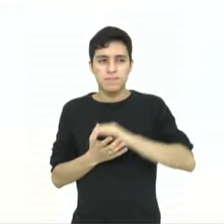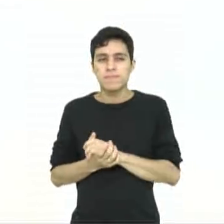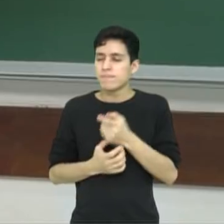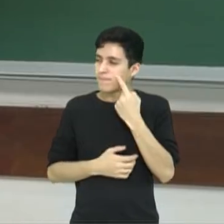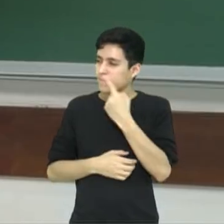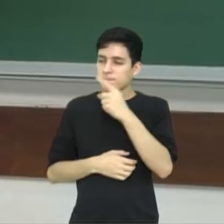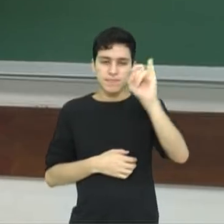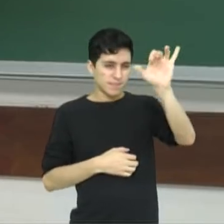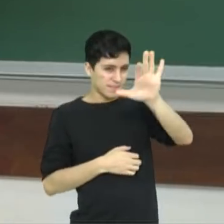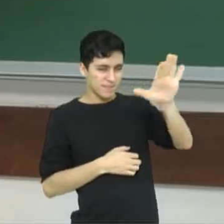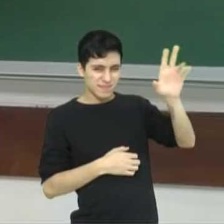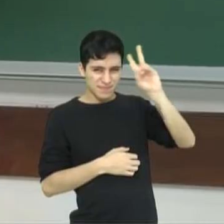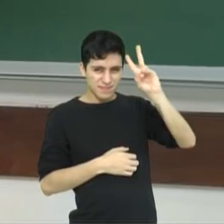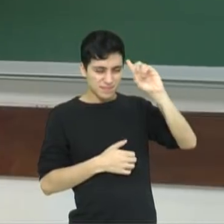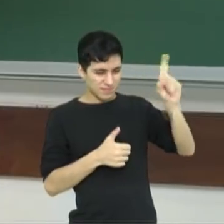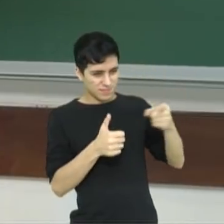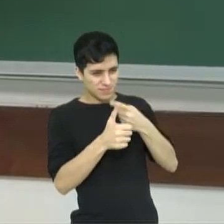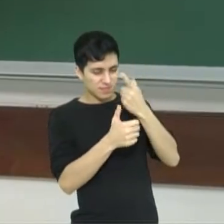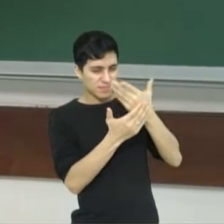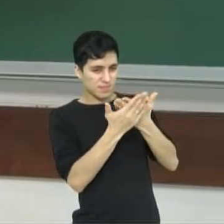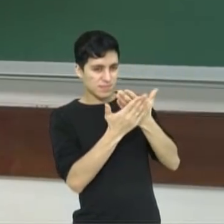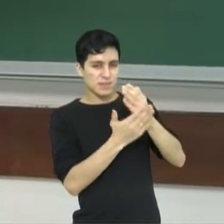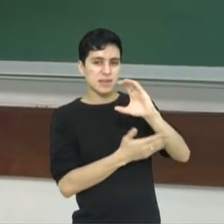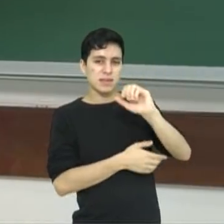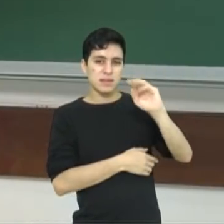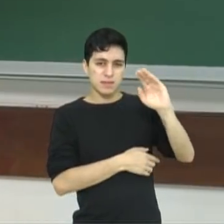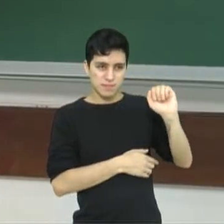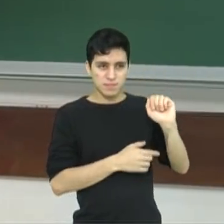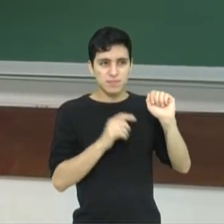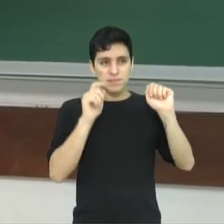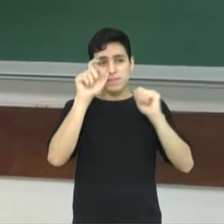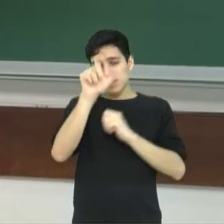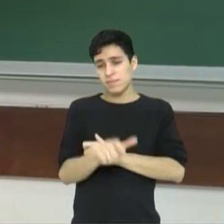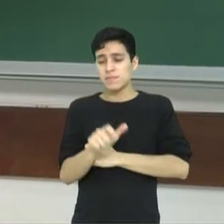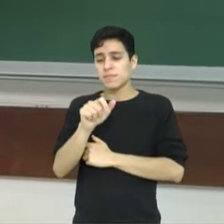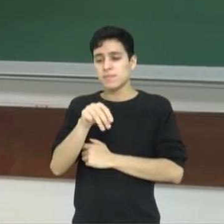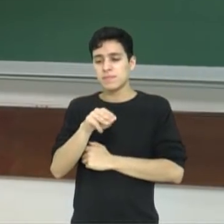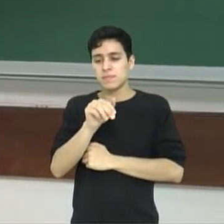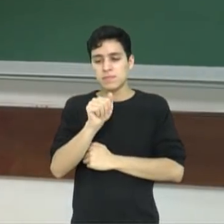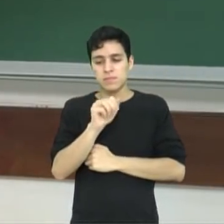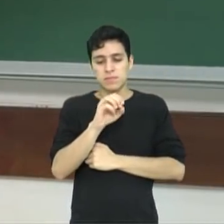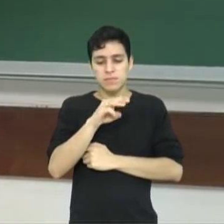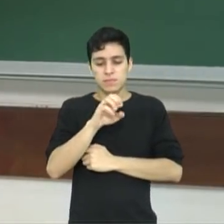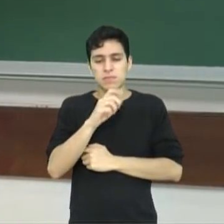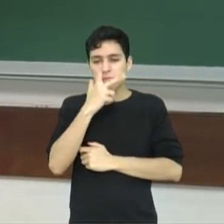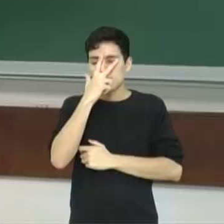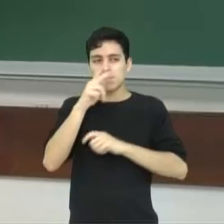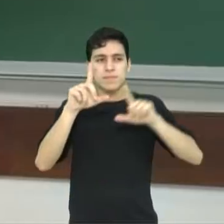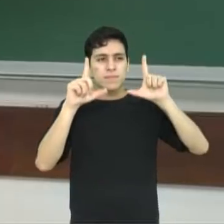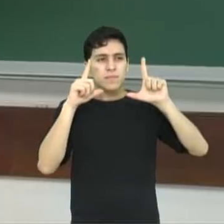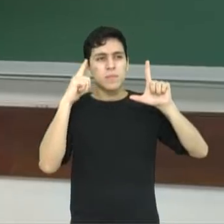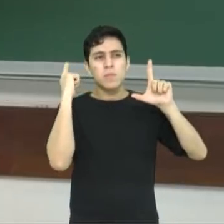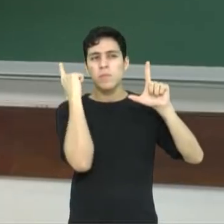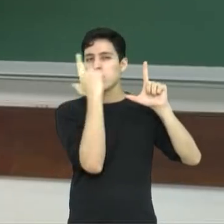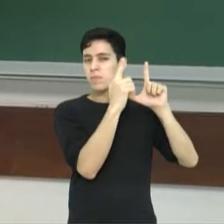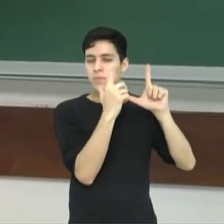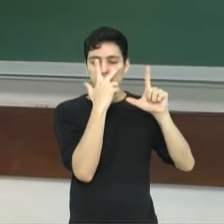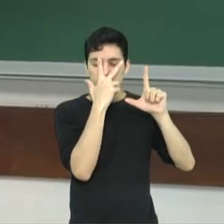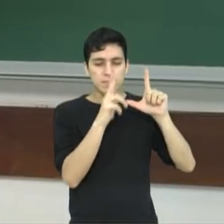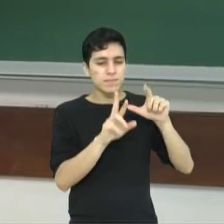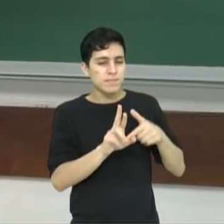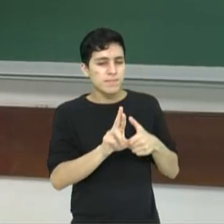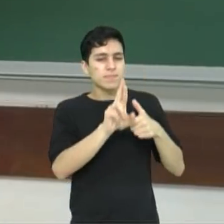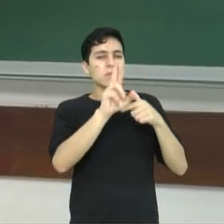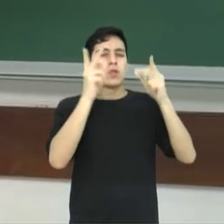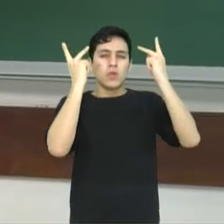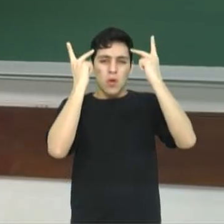orar 5 vezes ao dia com o rosto voltado para Meca. Onde fica isso? Olha o professor de História com Geografia de novo. Você tem que